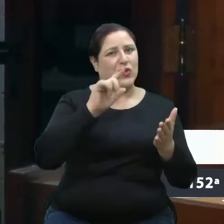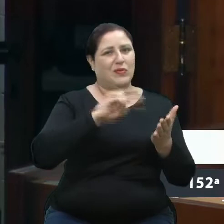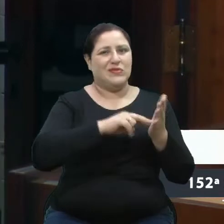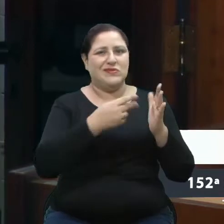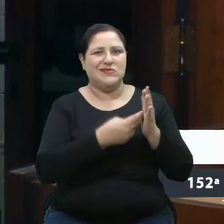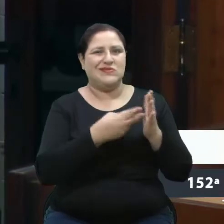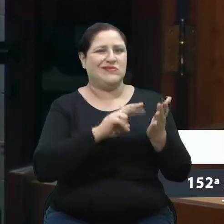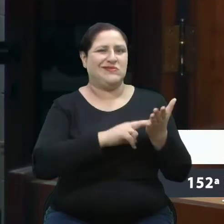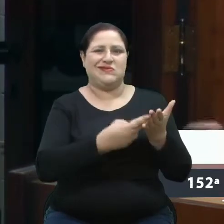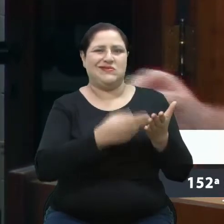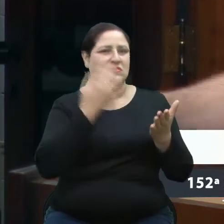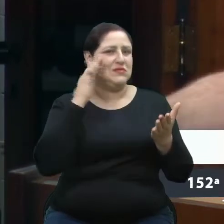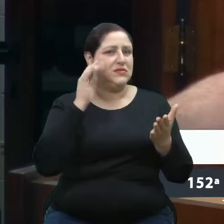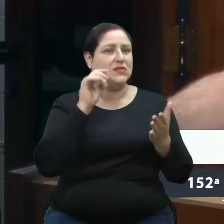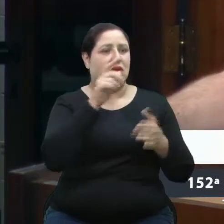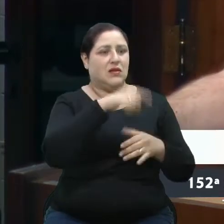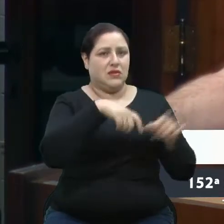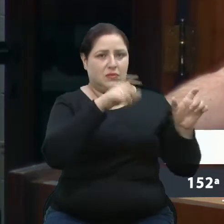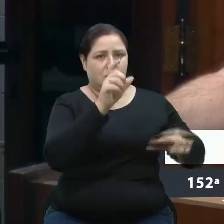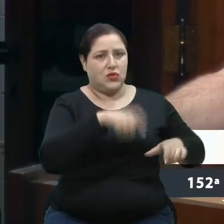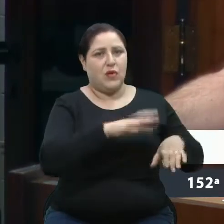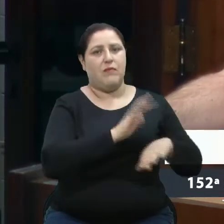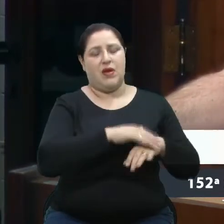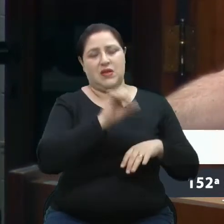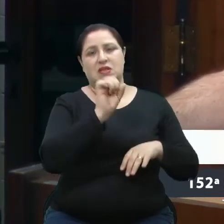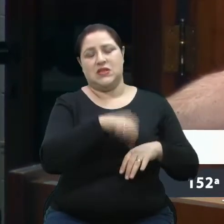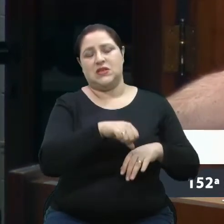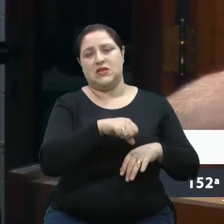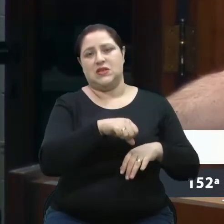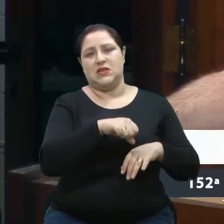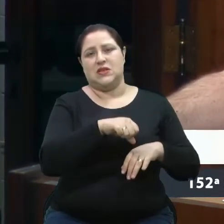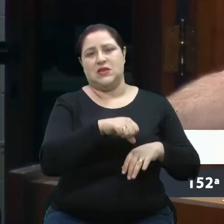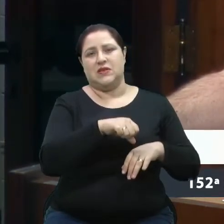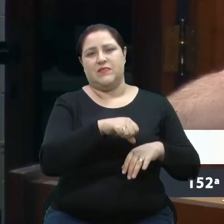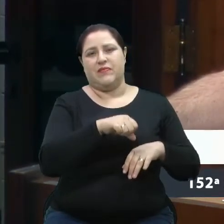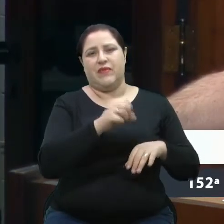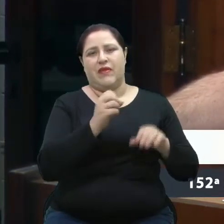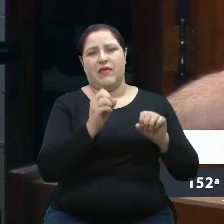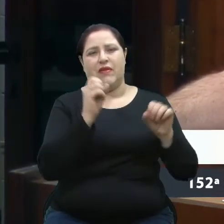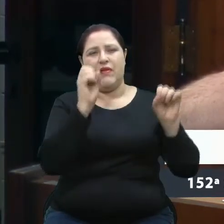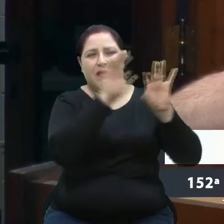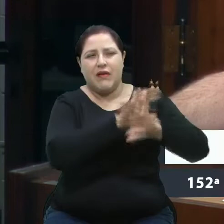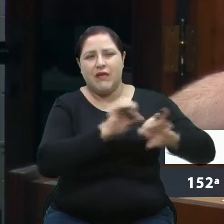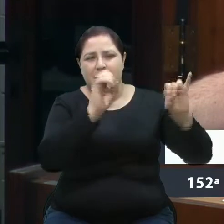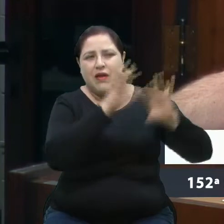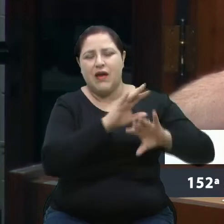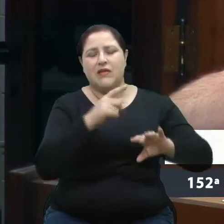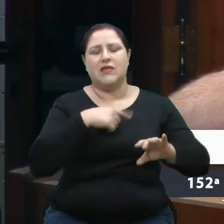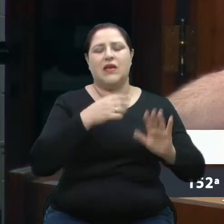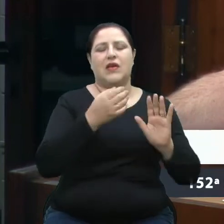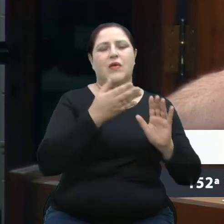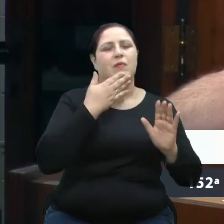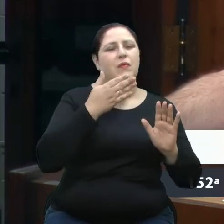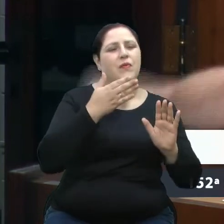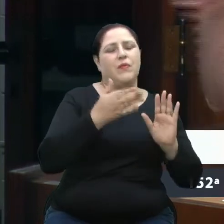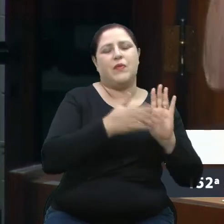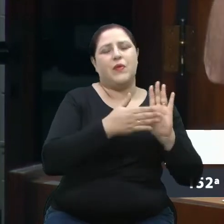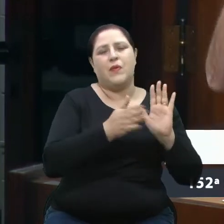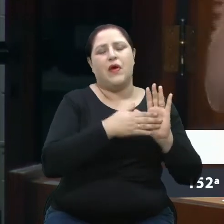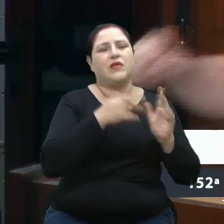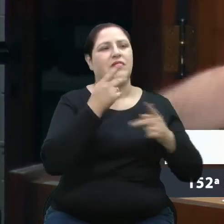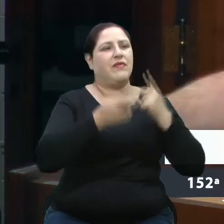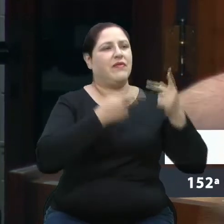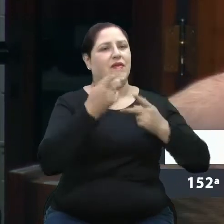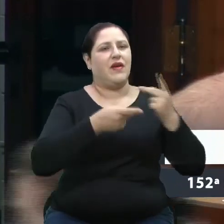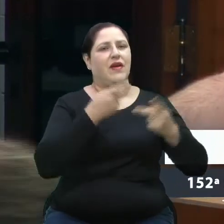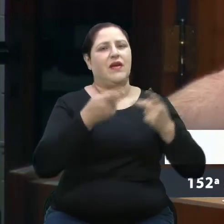Essas pessoas são, sim, mais facilmente enganadas pelas narrativas falsas, propostas que, ao serem contadas, prometem resolver todos os